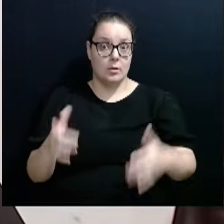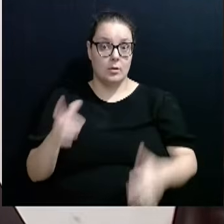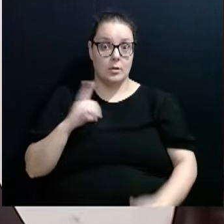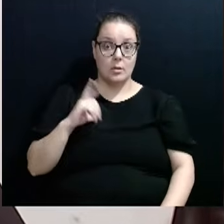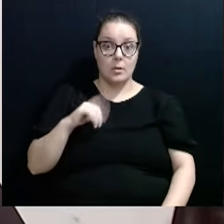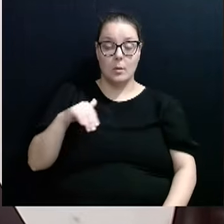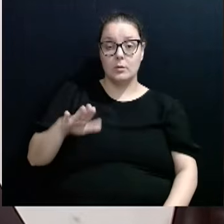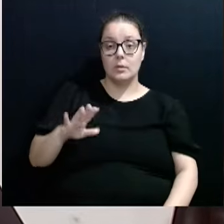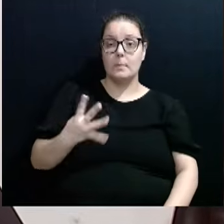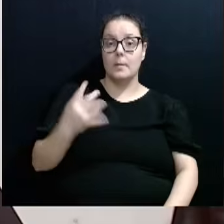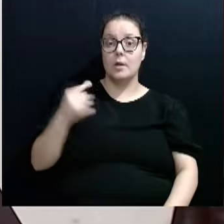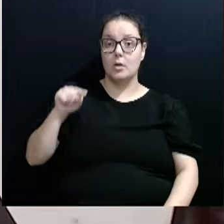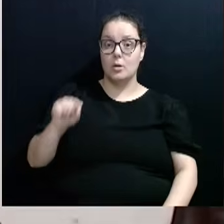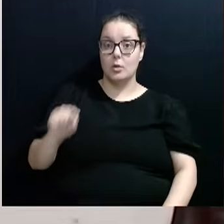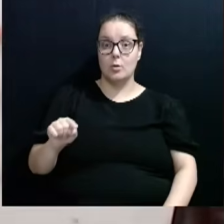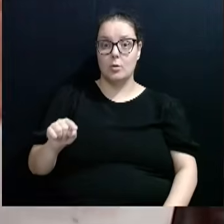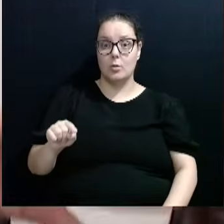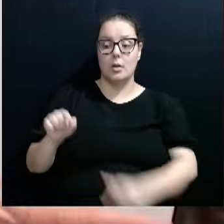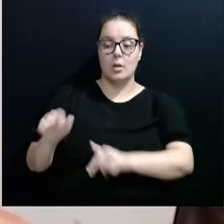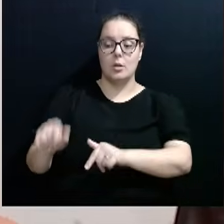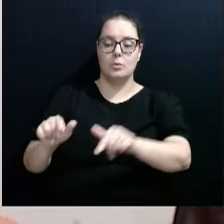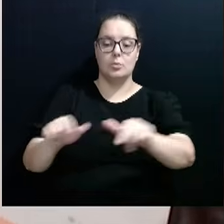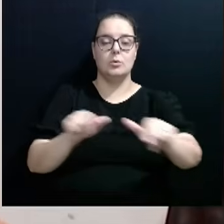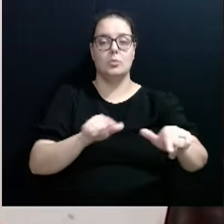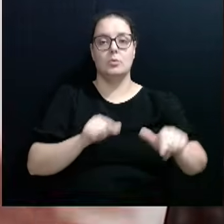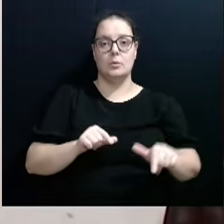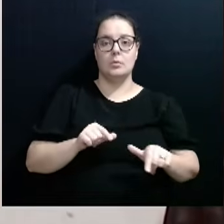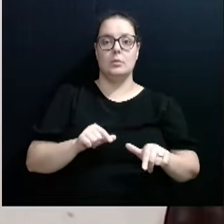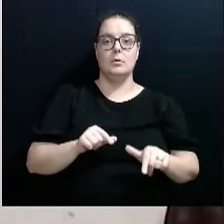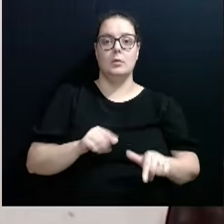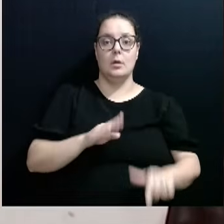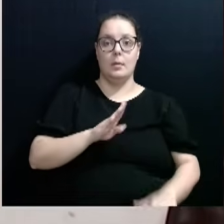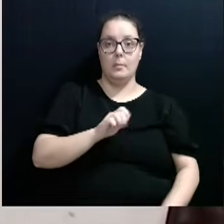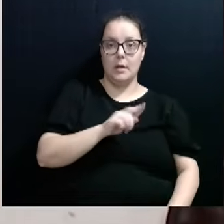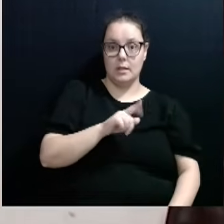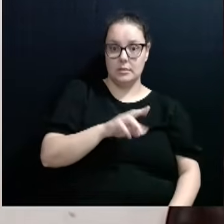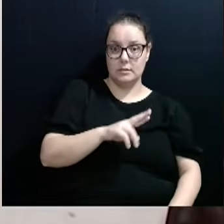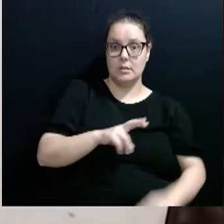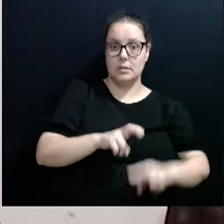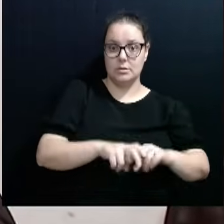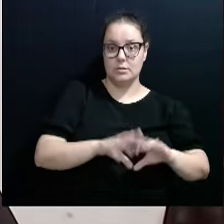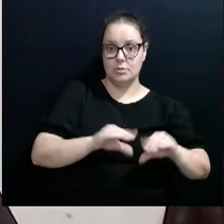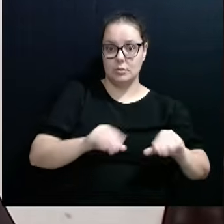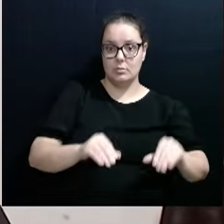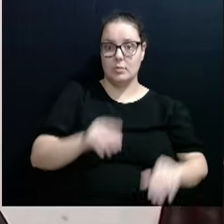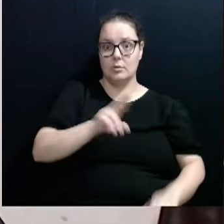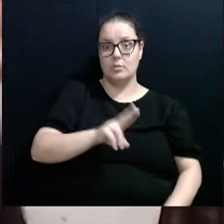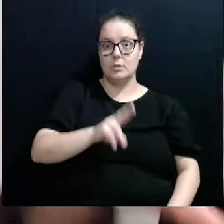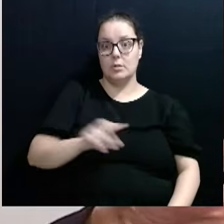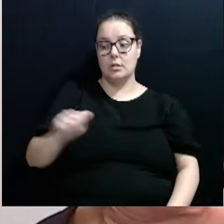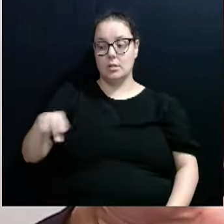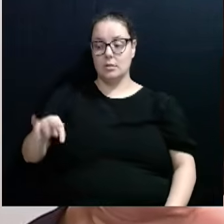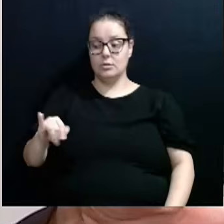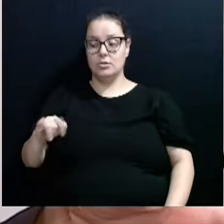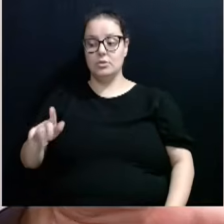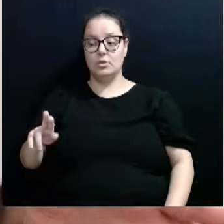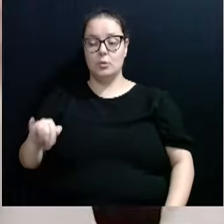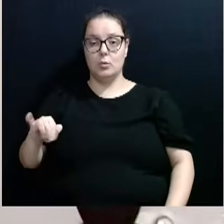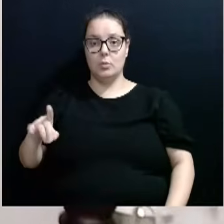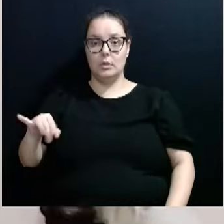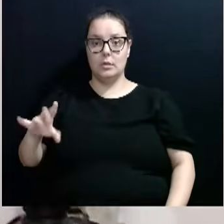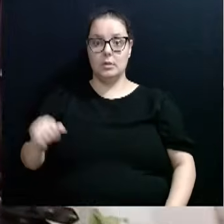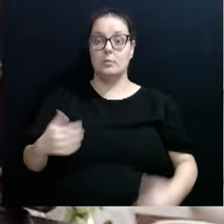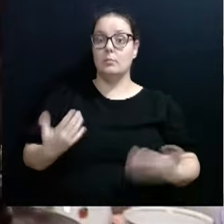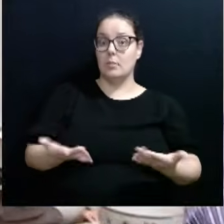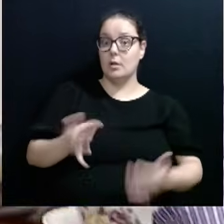4.000 estabelecimentos entre bazares de móveis usados e antiguidades. Só que o negócio do Flávio, que é o nosso